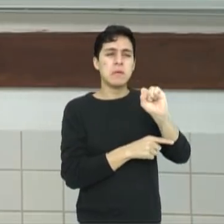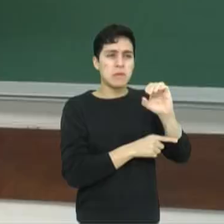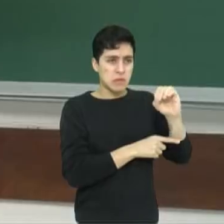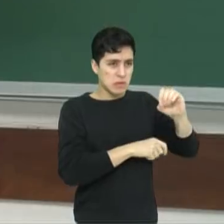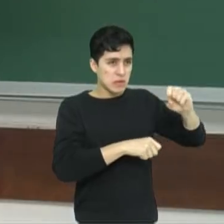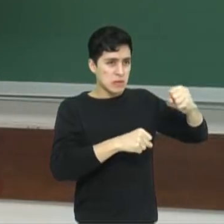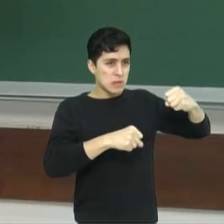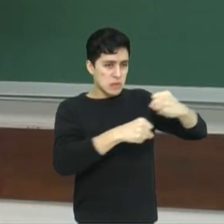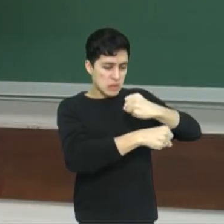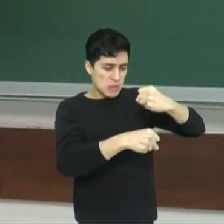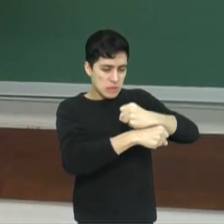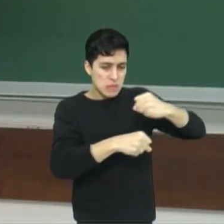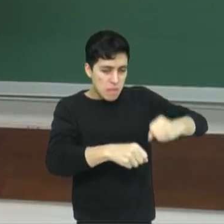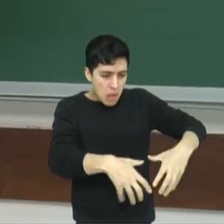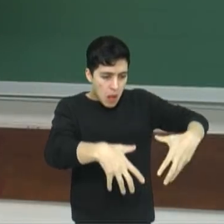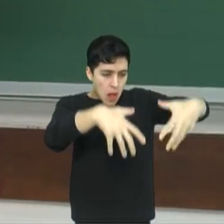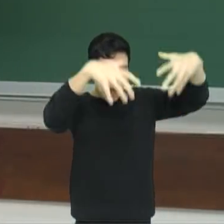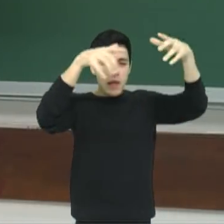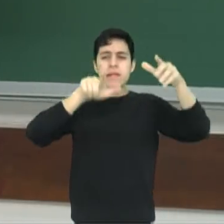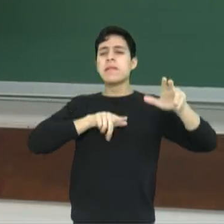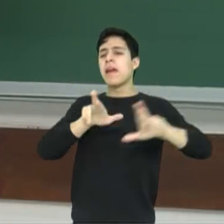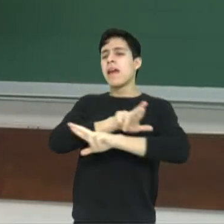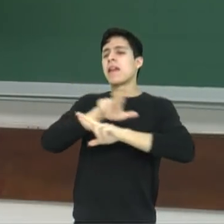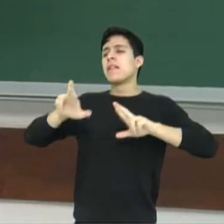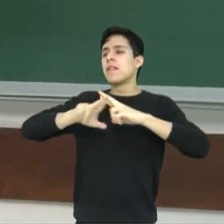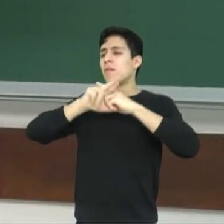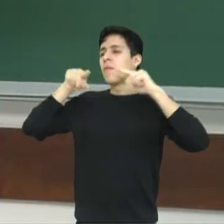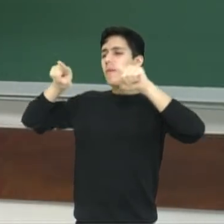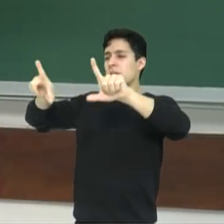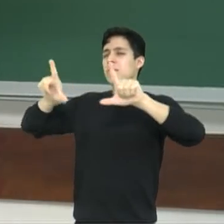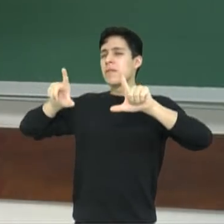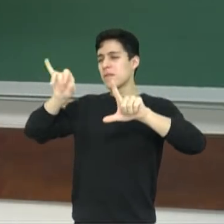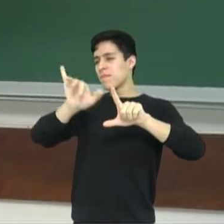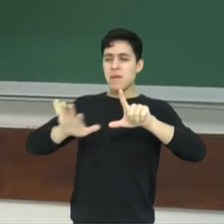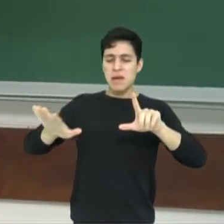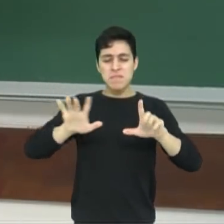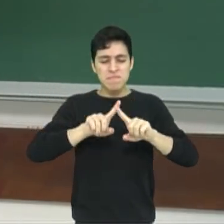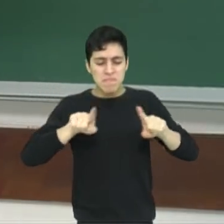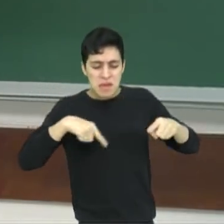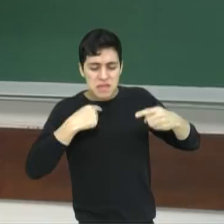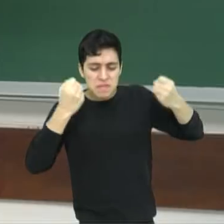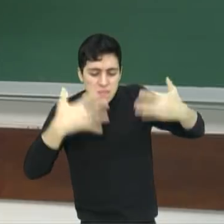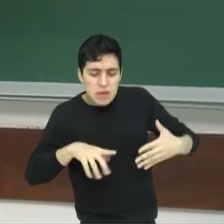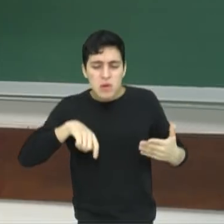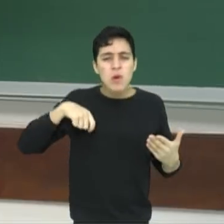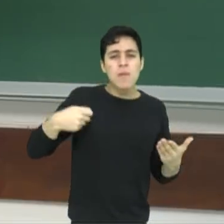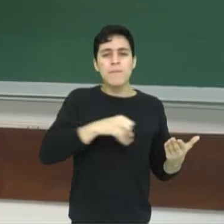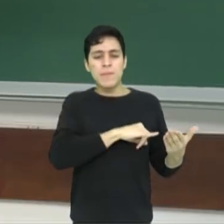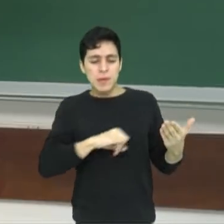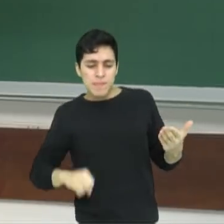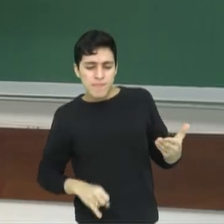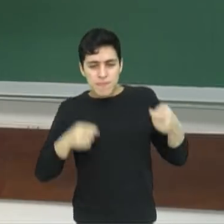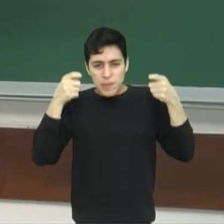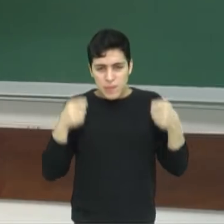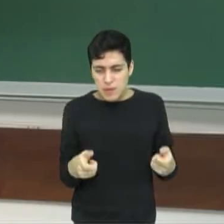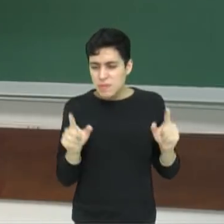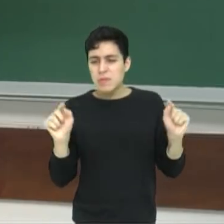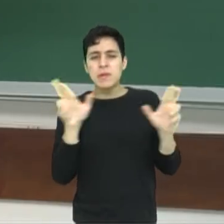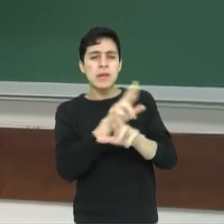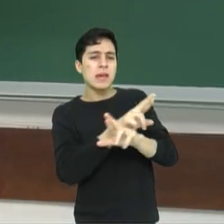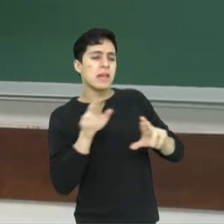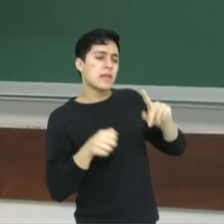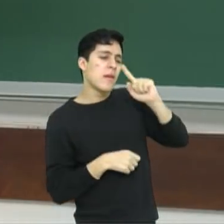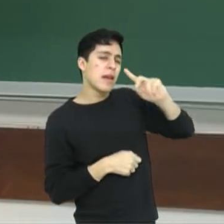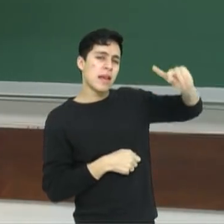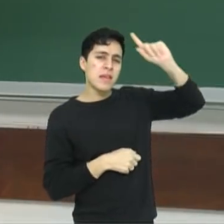ver com essa imagem, se nós estamos falando de imperialismo, professor? O que tem a ver com Grécia Antiga? Aí